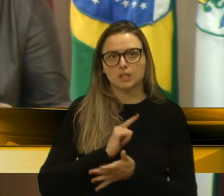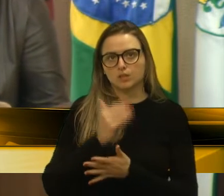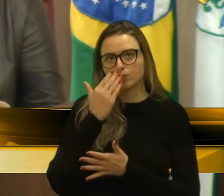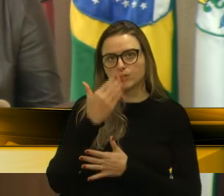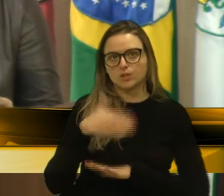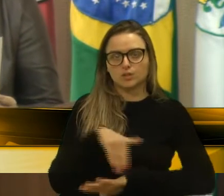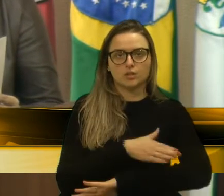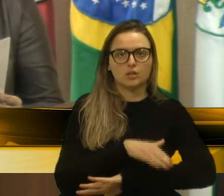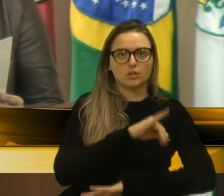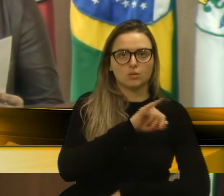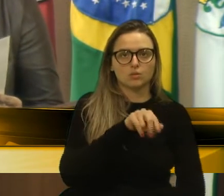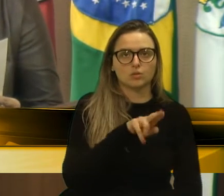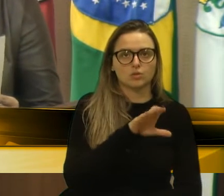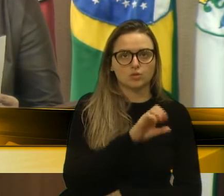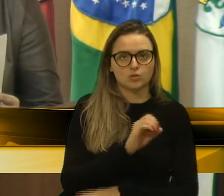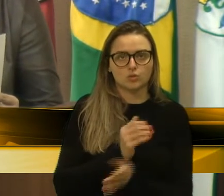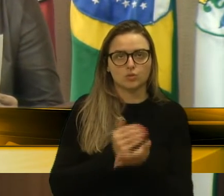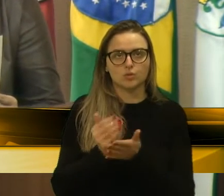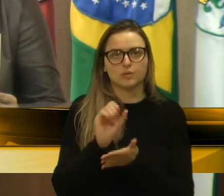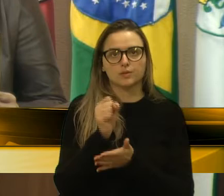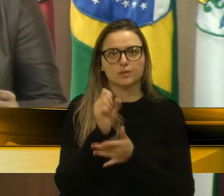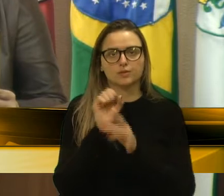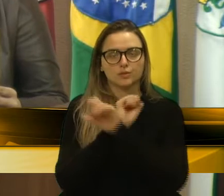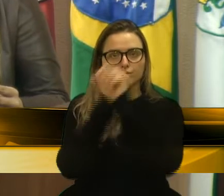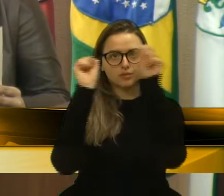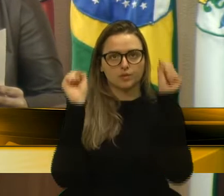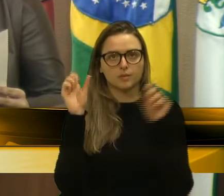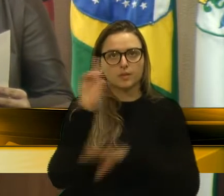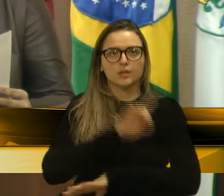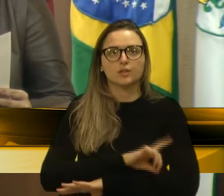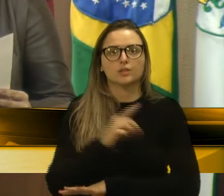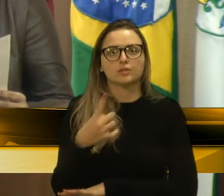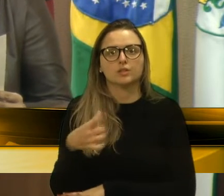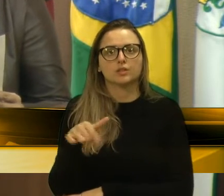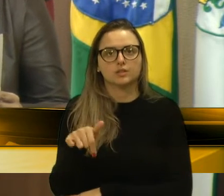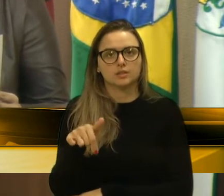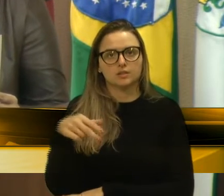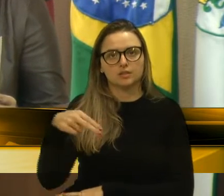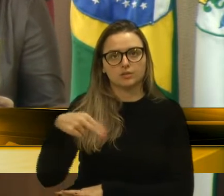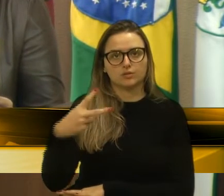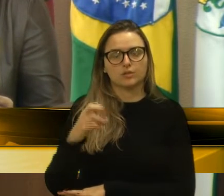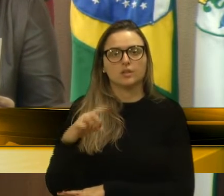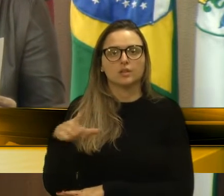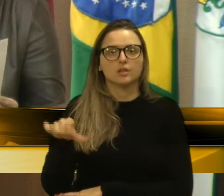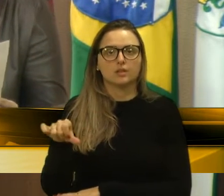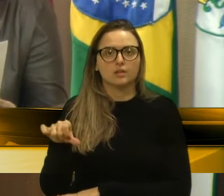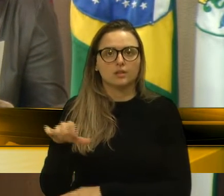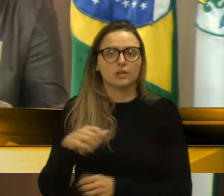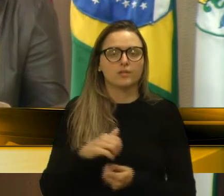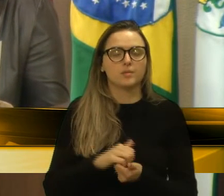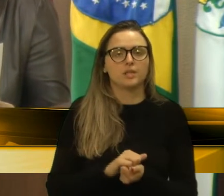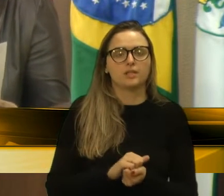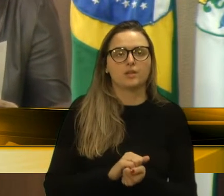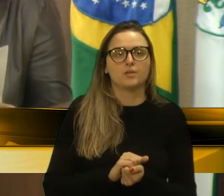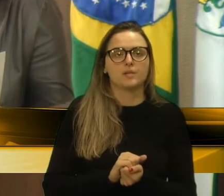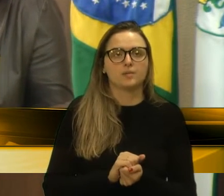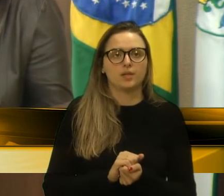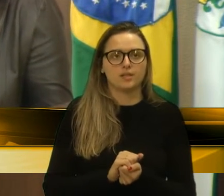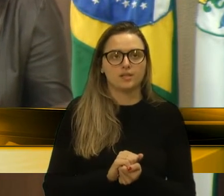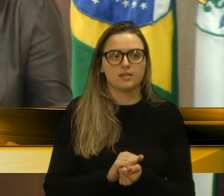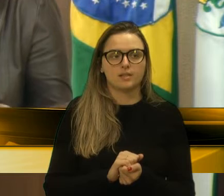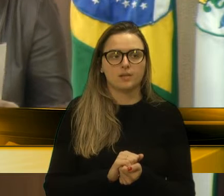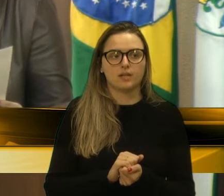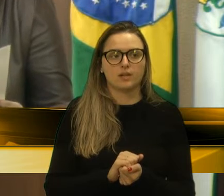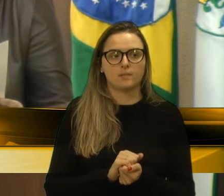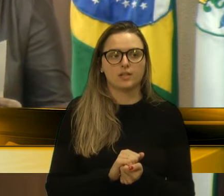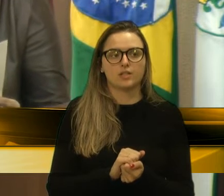Júlio de Castilhos, a partir das 8 da manhã, do dia 17 de novembro de 2019. Ele requer, então, que ali seja fechado,